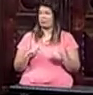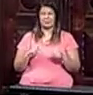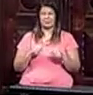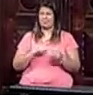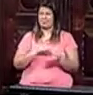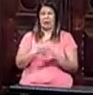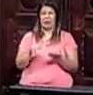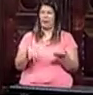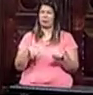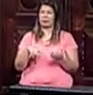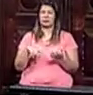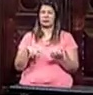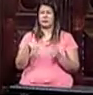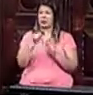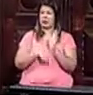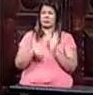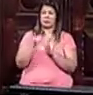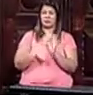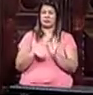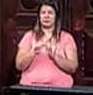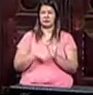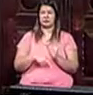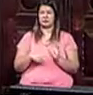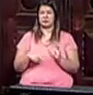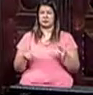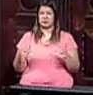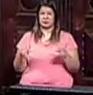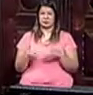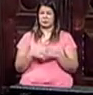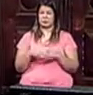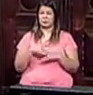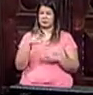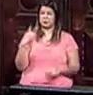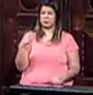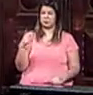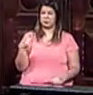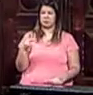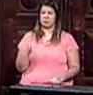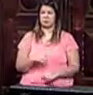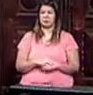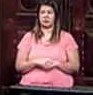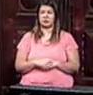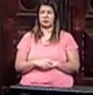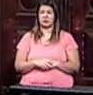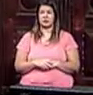aspectos negativos que tem, do pacote de maldades,